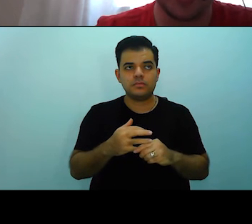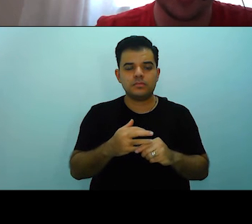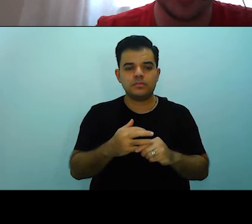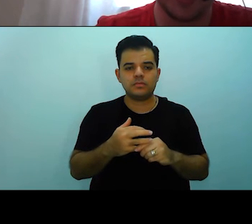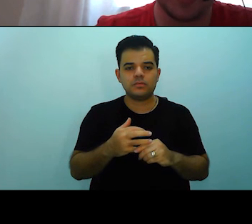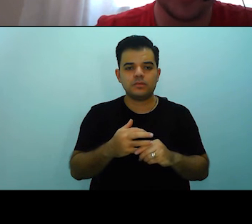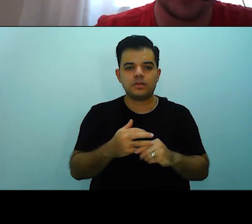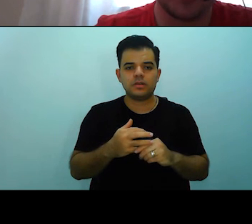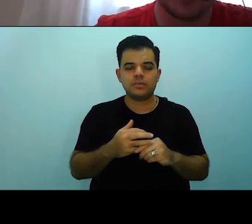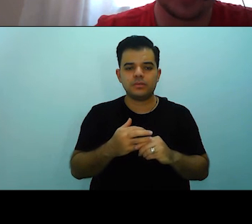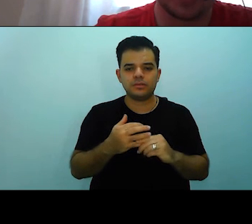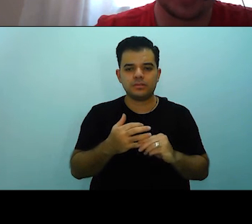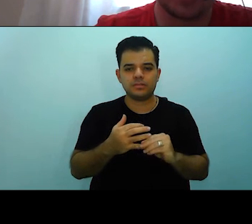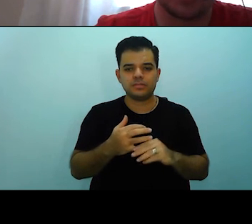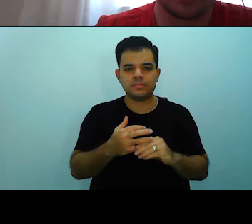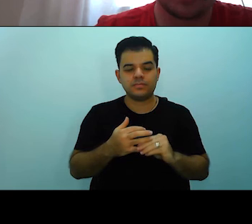ficar mandando, né?